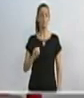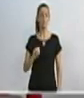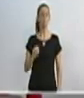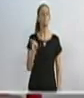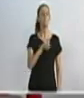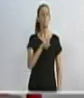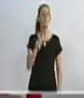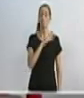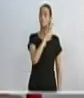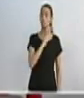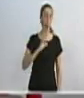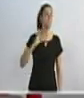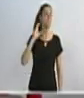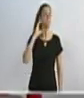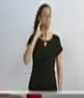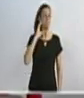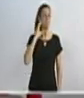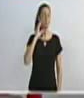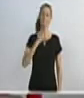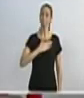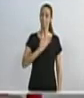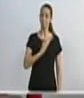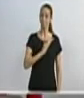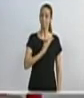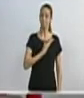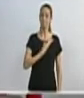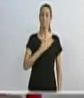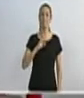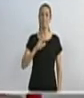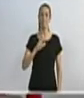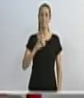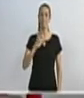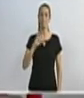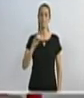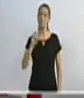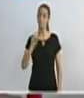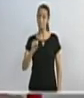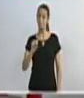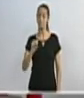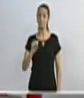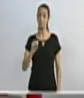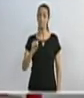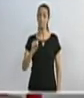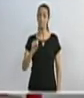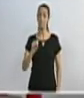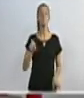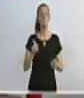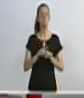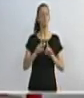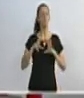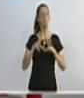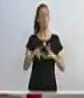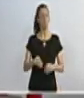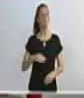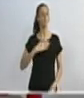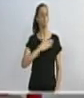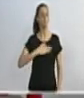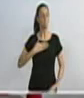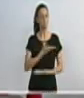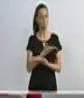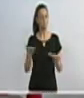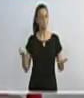professor César Sim, meu amigo Écios, Timar Henning, e saúde a todos, e